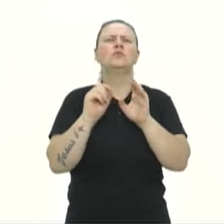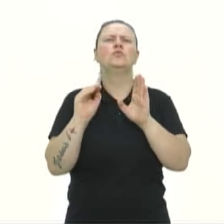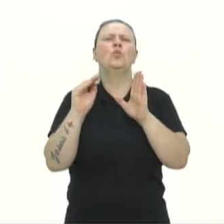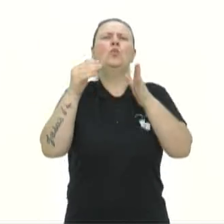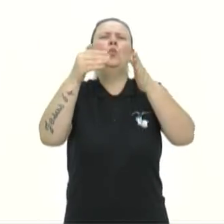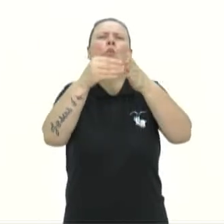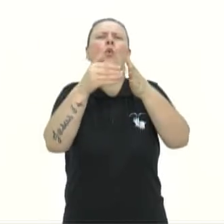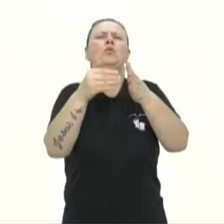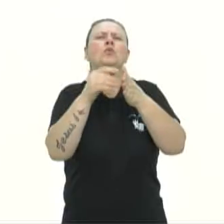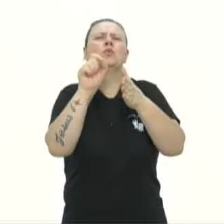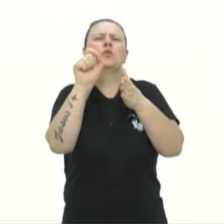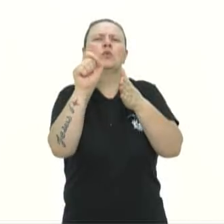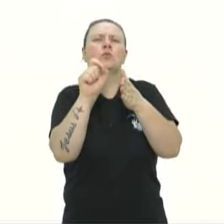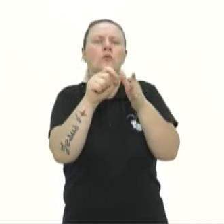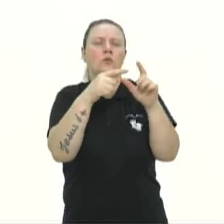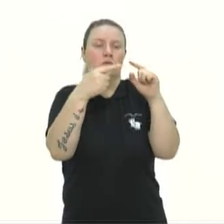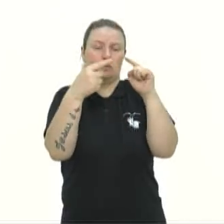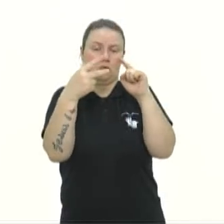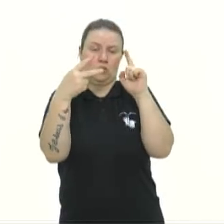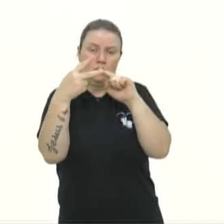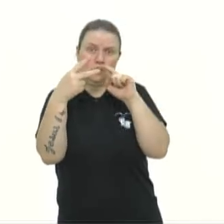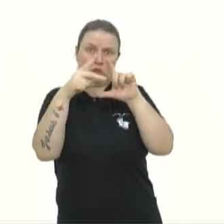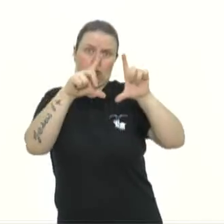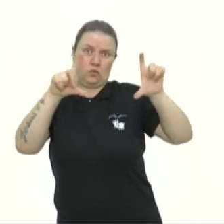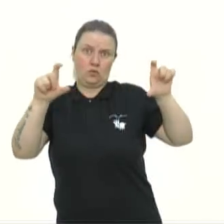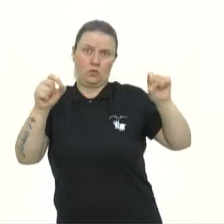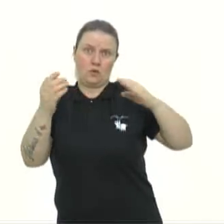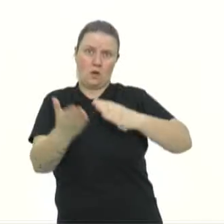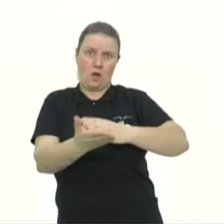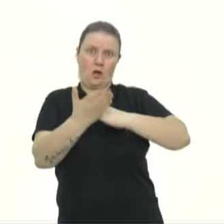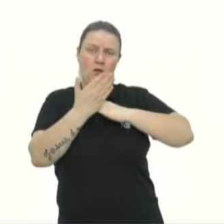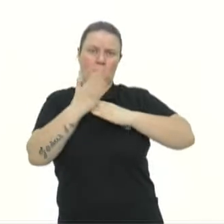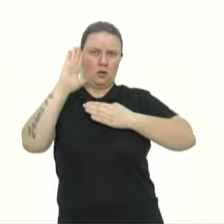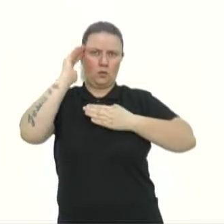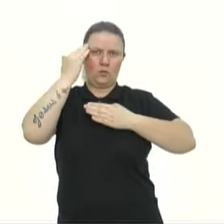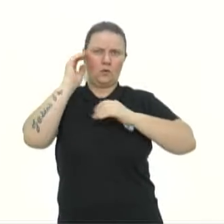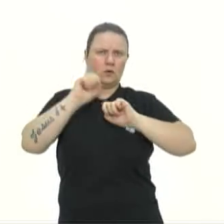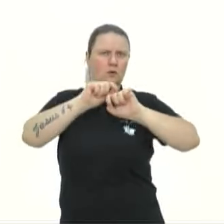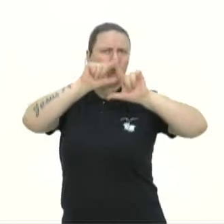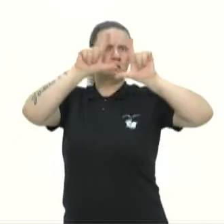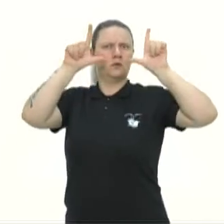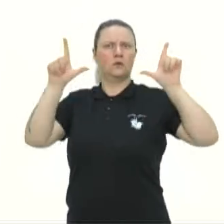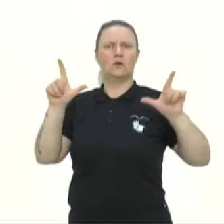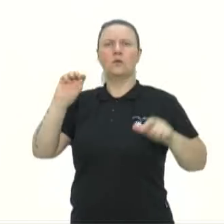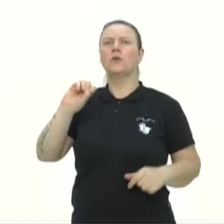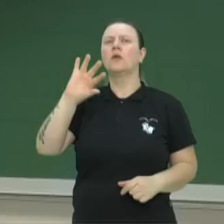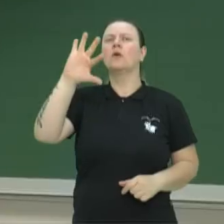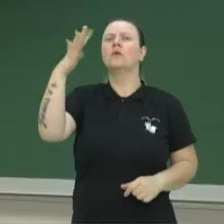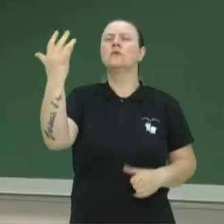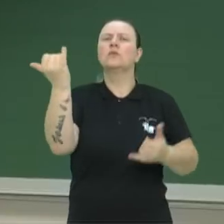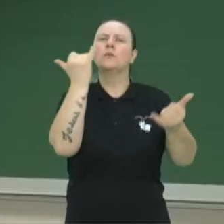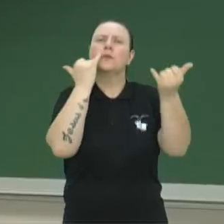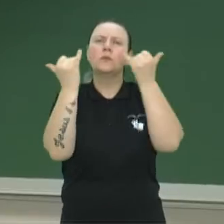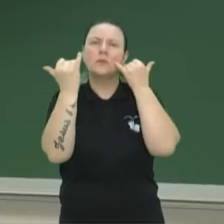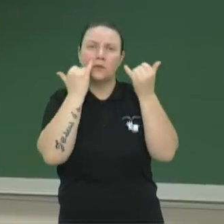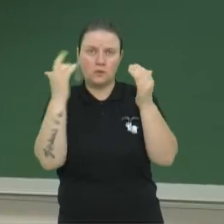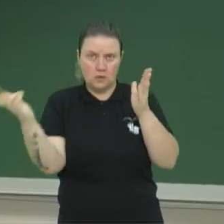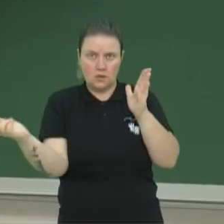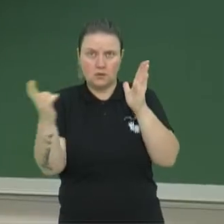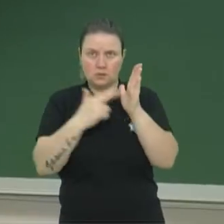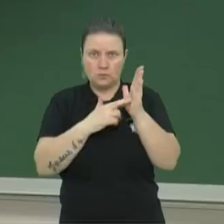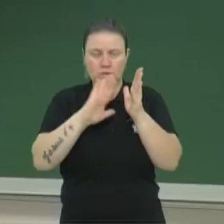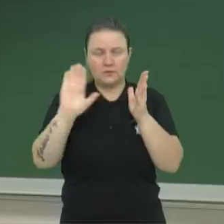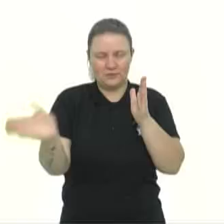o subtítulo contribui para a compreensão do fato noticiado? Responda e